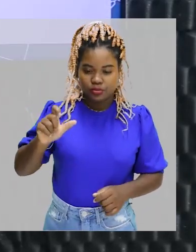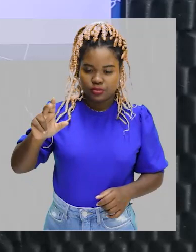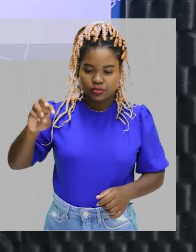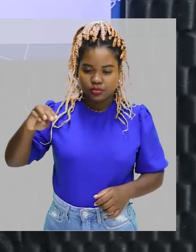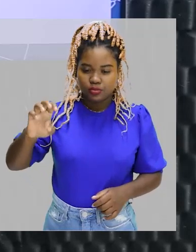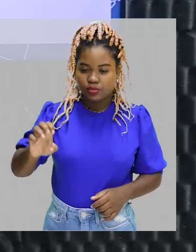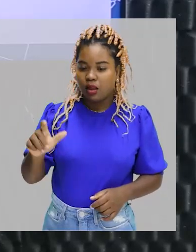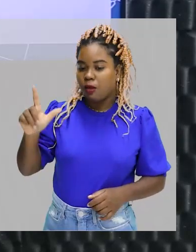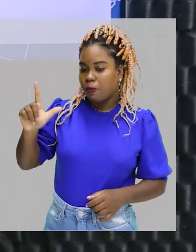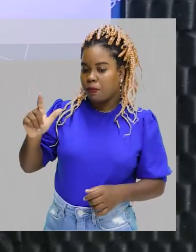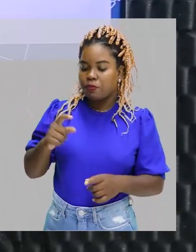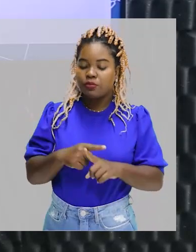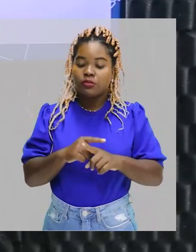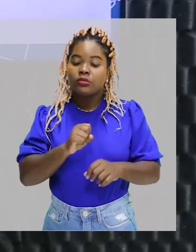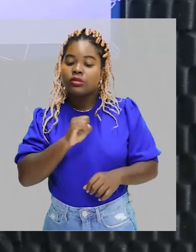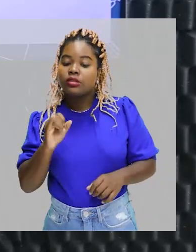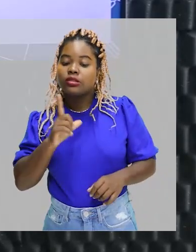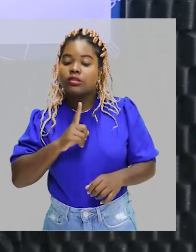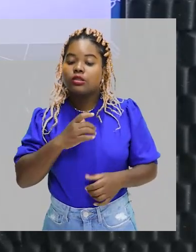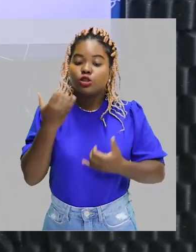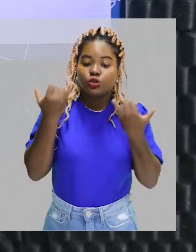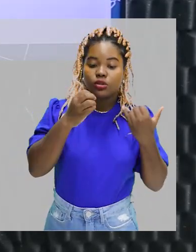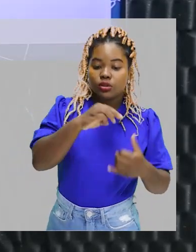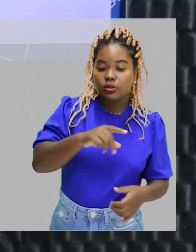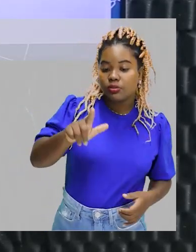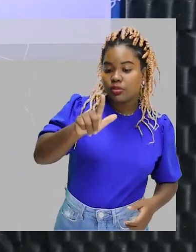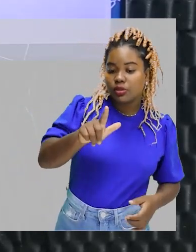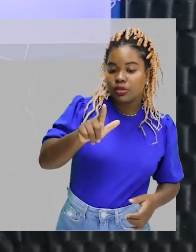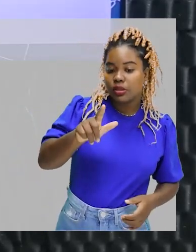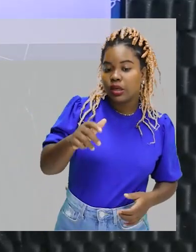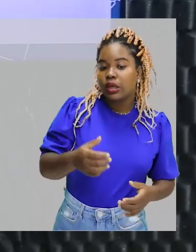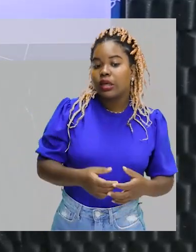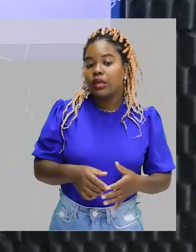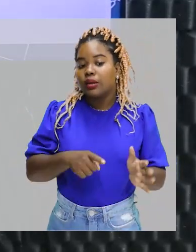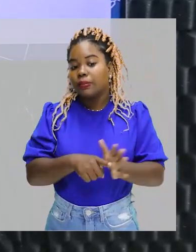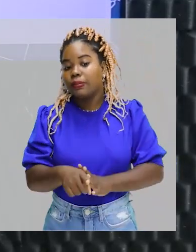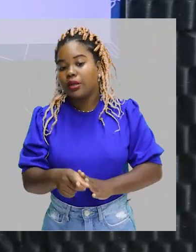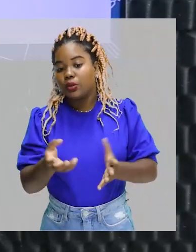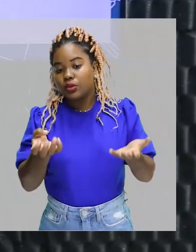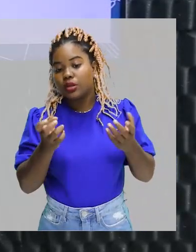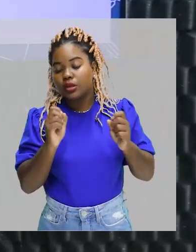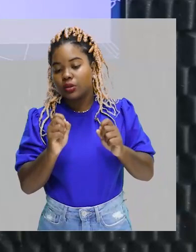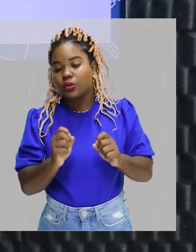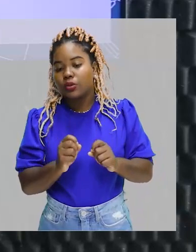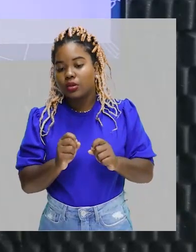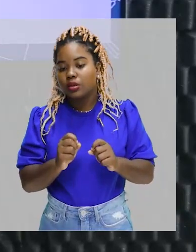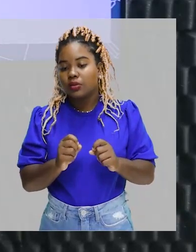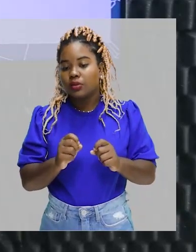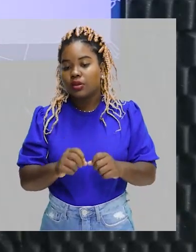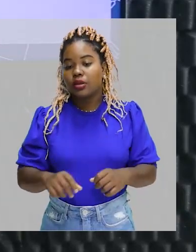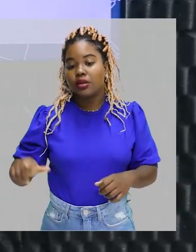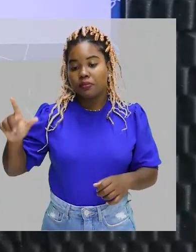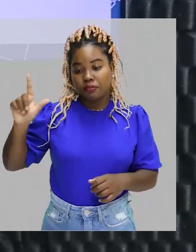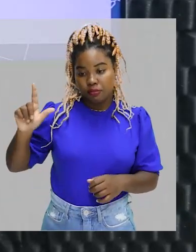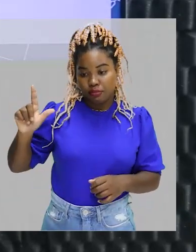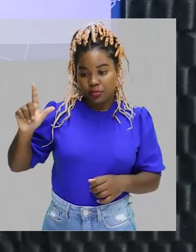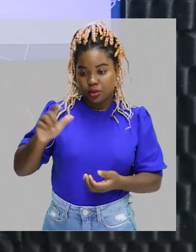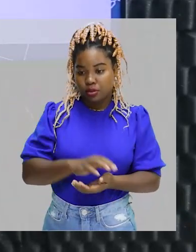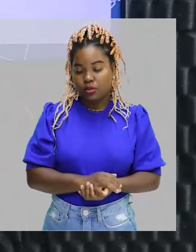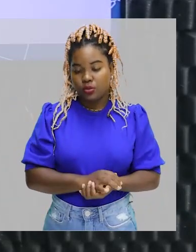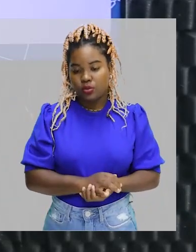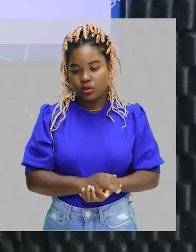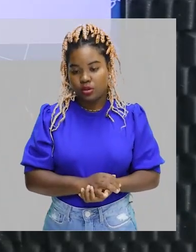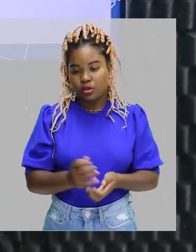litros. Se eu tenho as informações em ml e a questão quer saber o volume final em litros, então eu